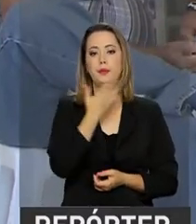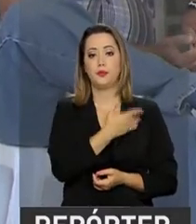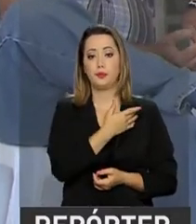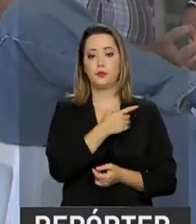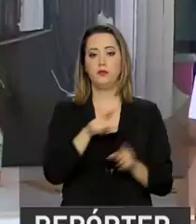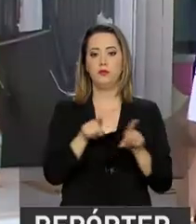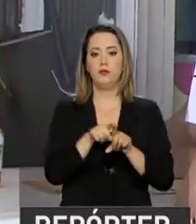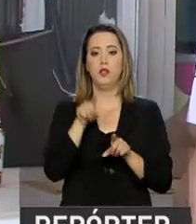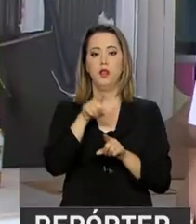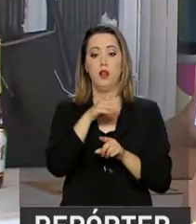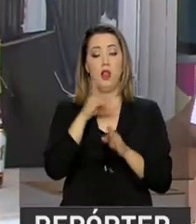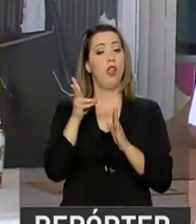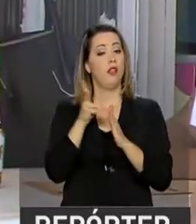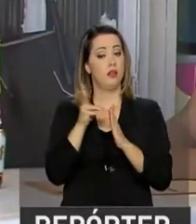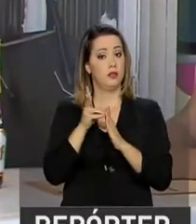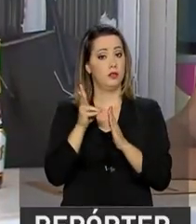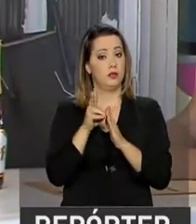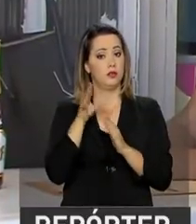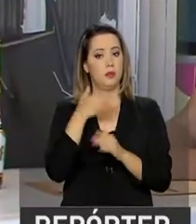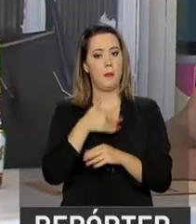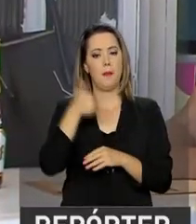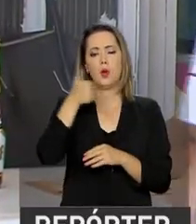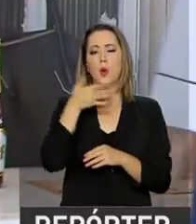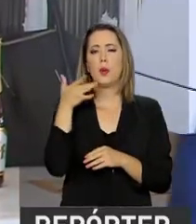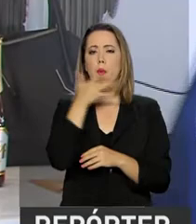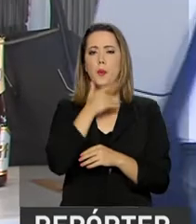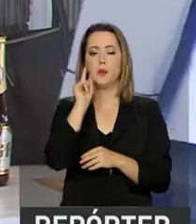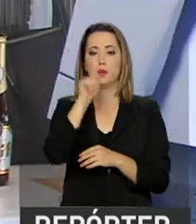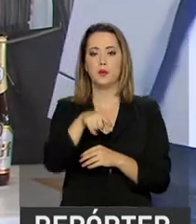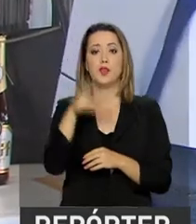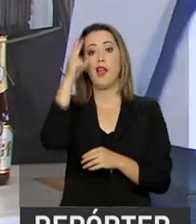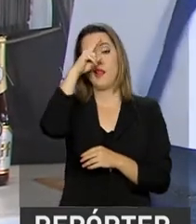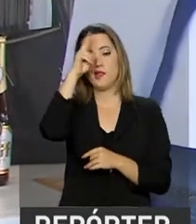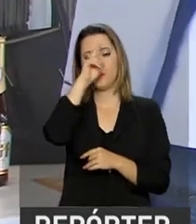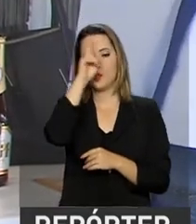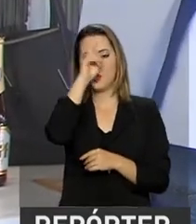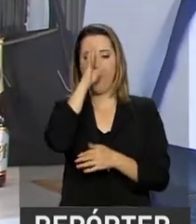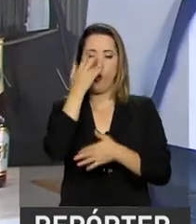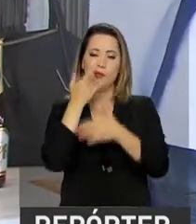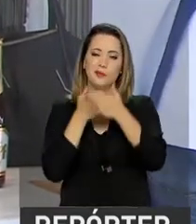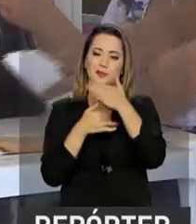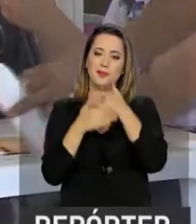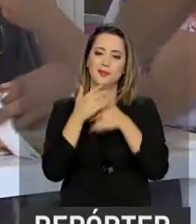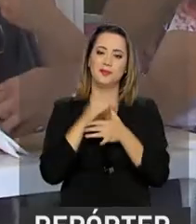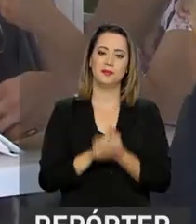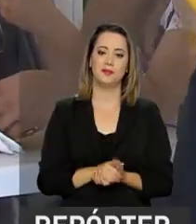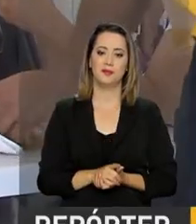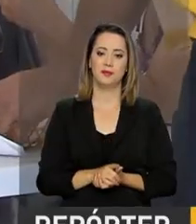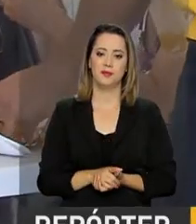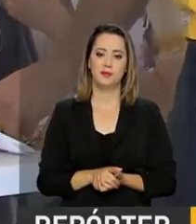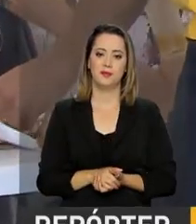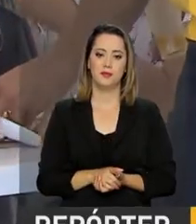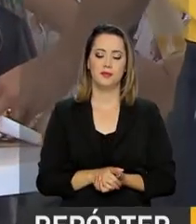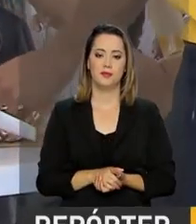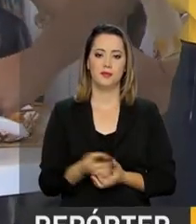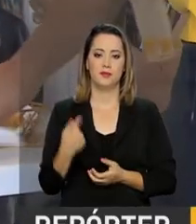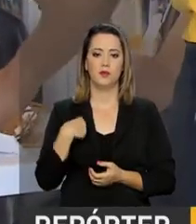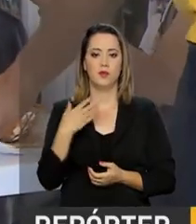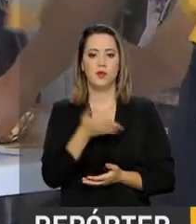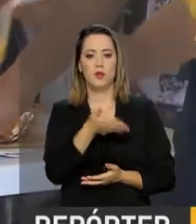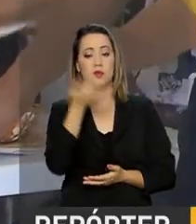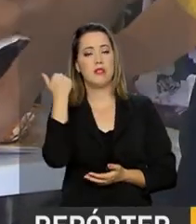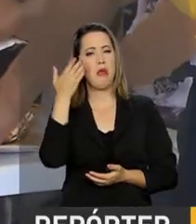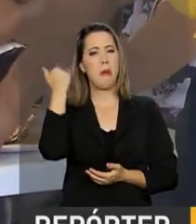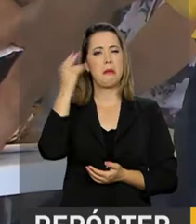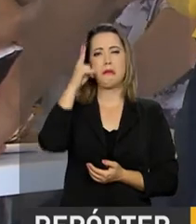indígena mais importante que o gosto da comida é a história por trás de cada prato e puxa um historicamente a